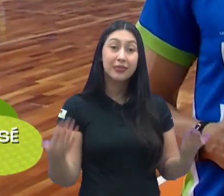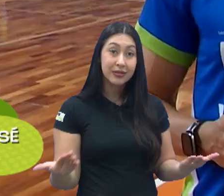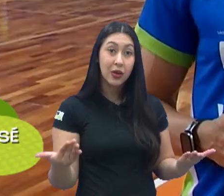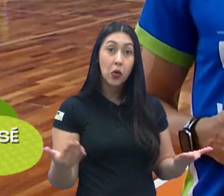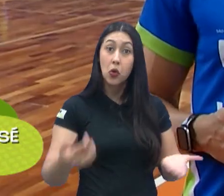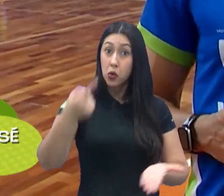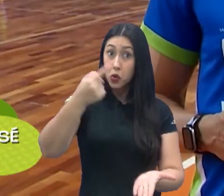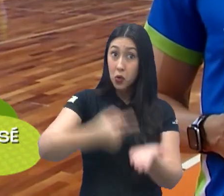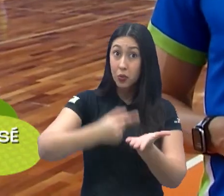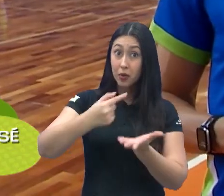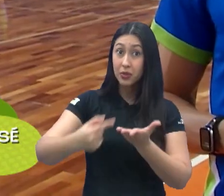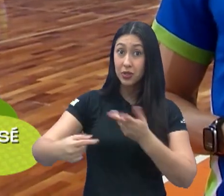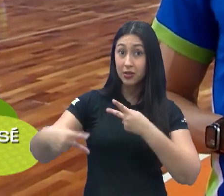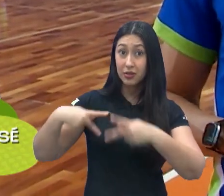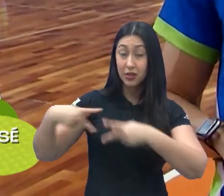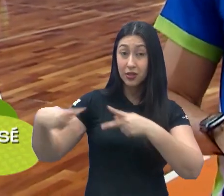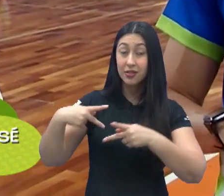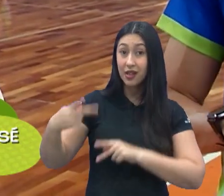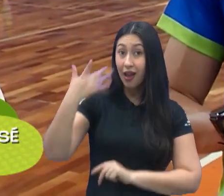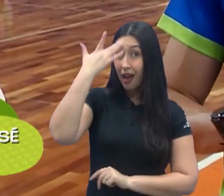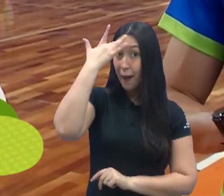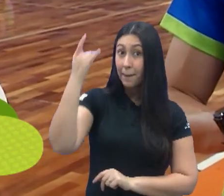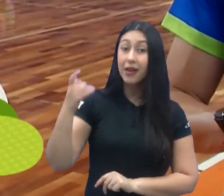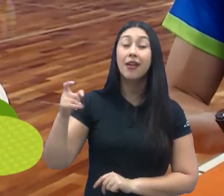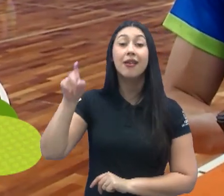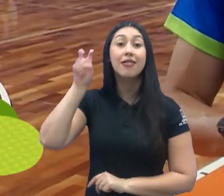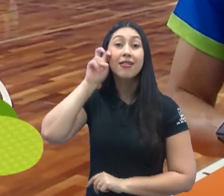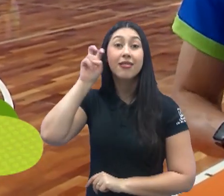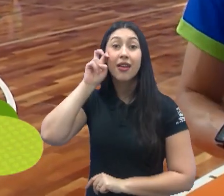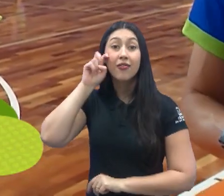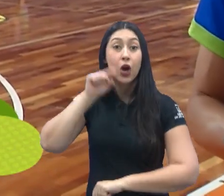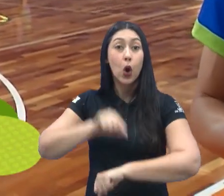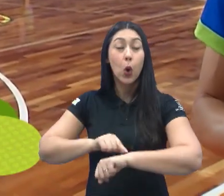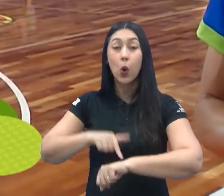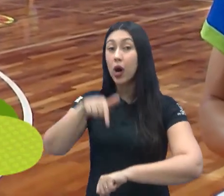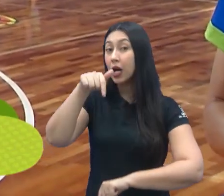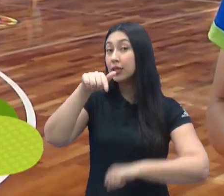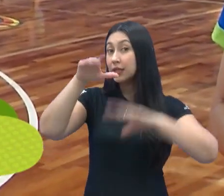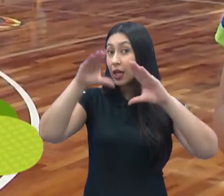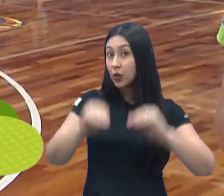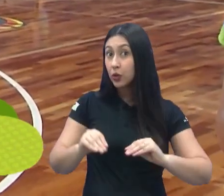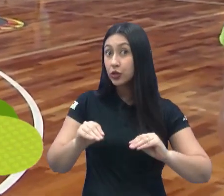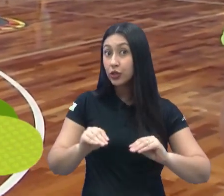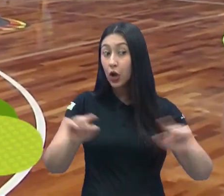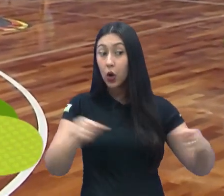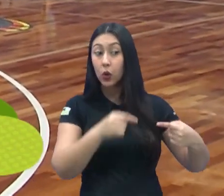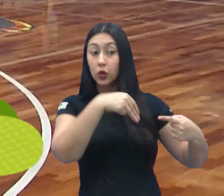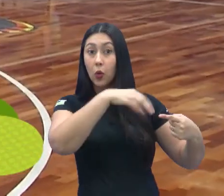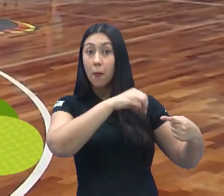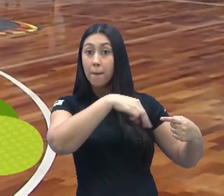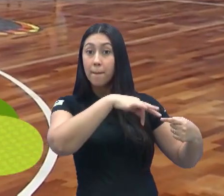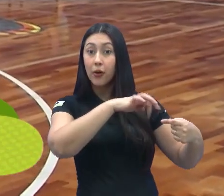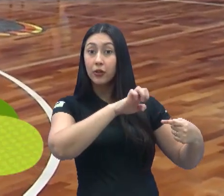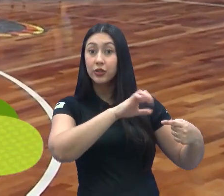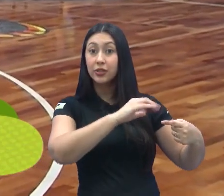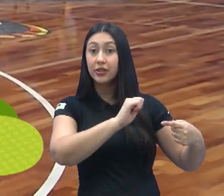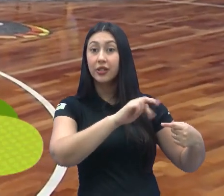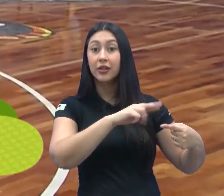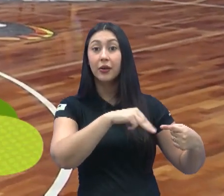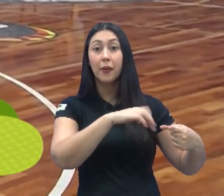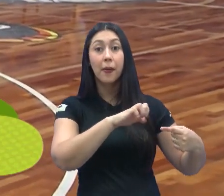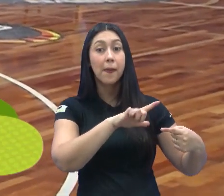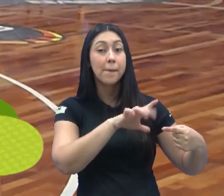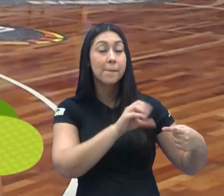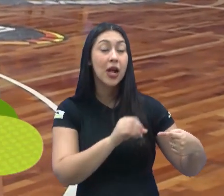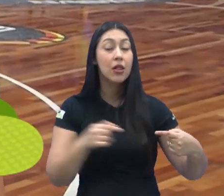compromisso do Vôlei São José amanhã, quinta-feira, às 19 horas, aqui na Farmaconde Arena contra o Monte Carmelo. Como eu já disse, com peso da vitória, com peso, né, da